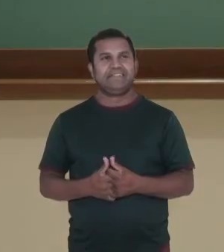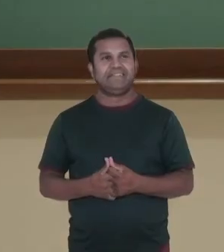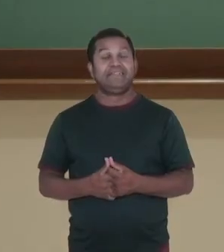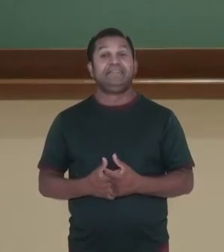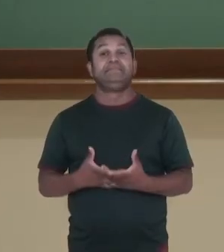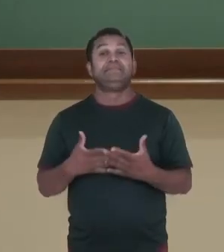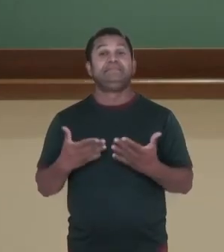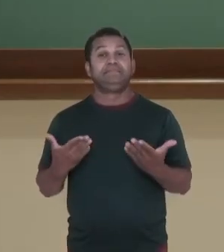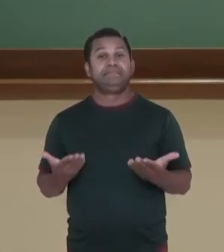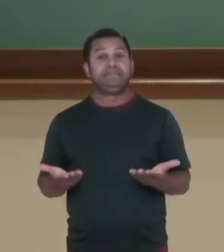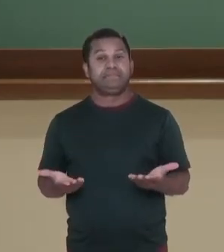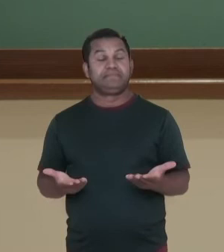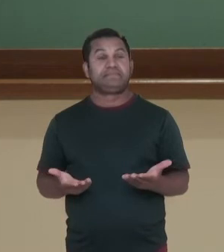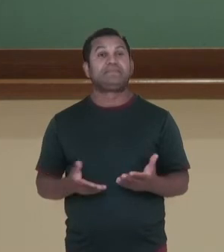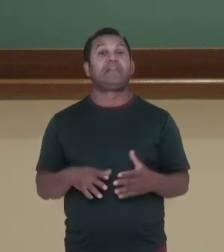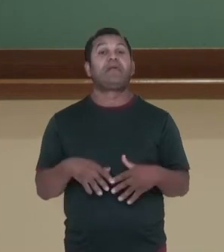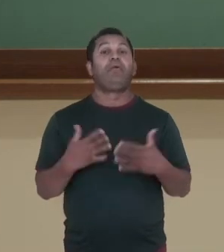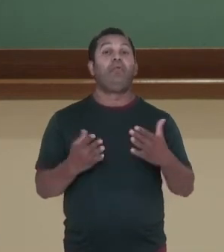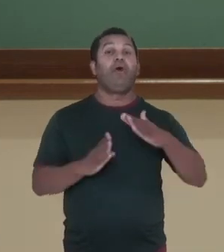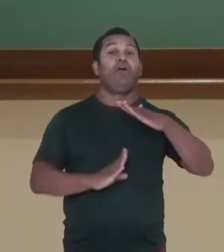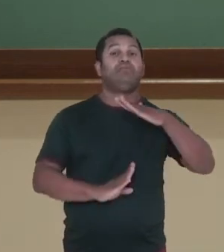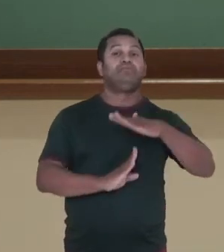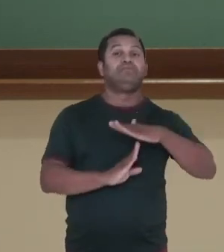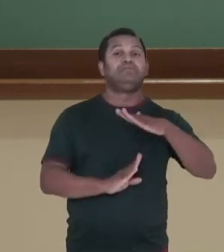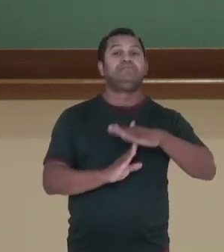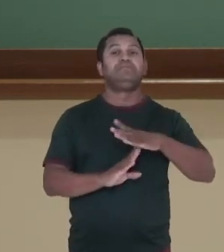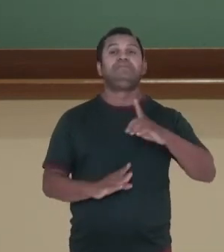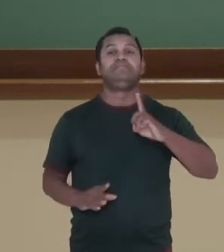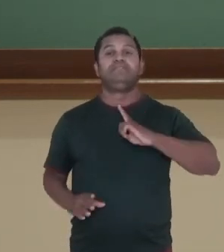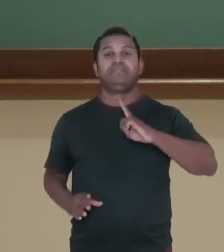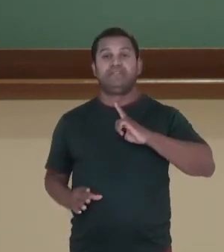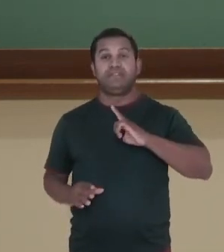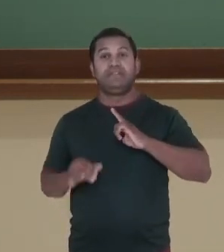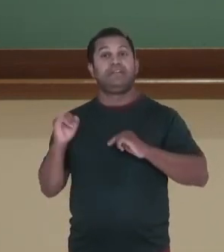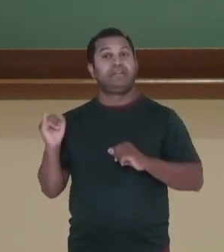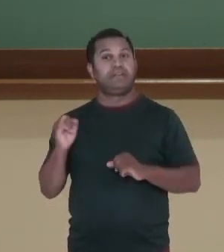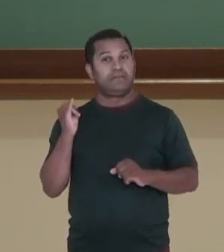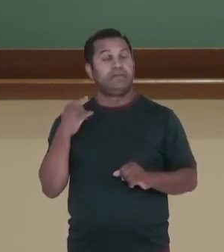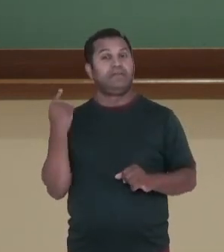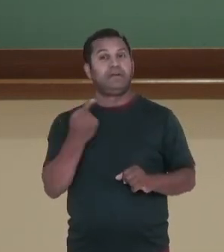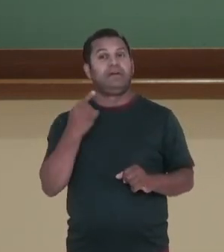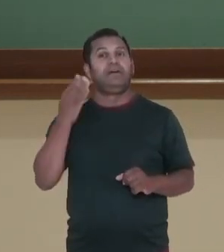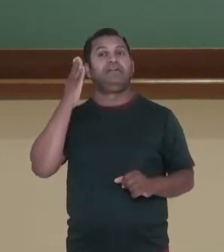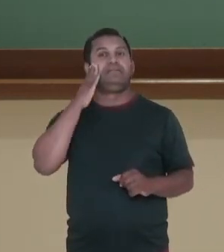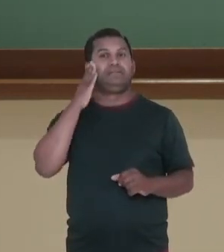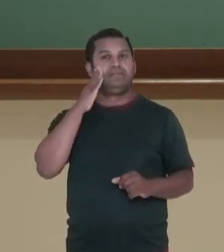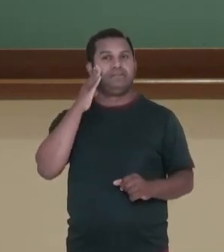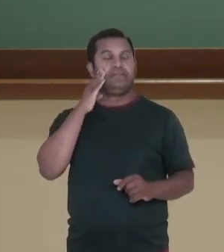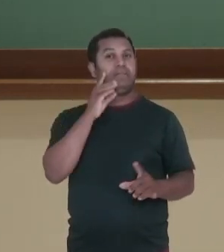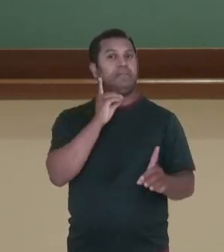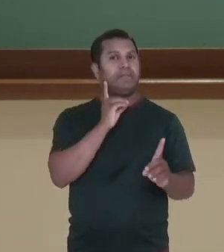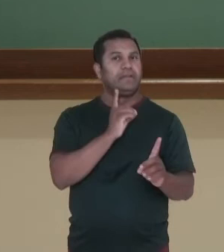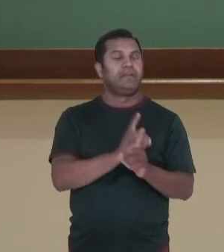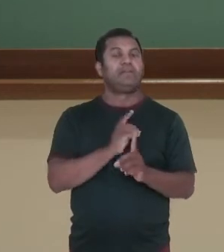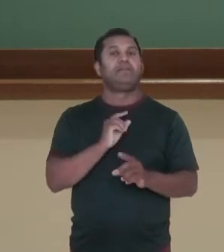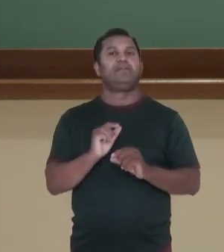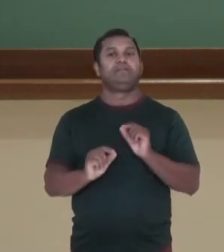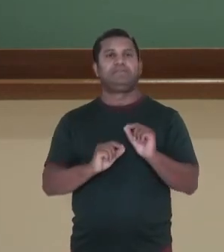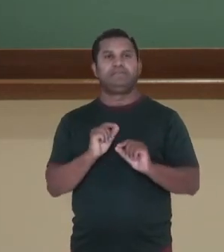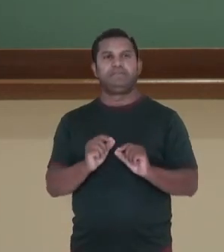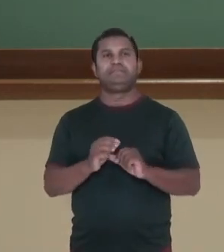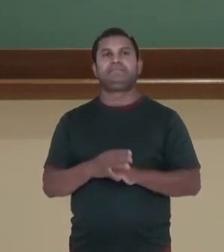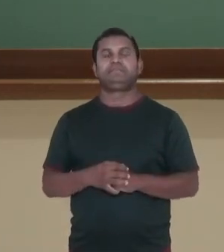E aí, gente, quais são esses limites, né? A importância de ter esses limites estabelecidos e seguir rigorosamente,